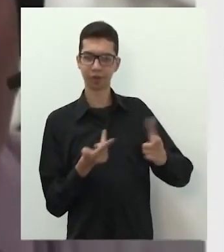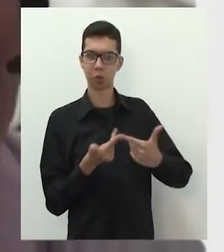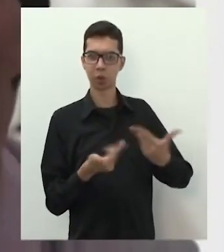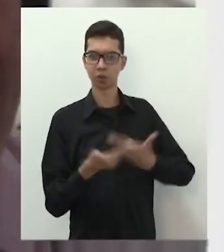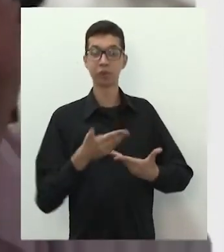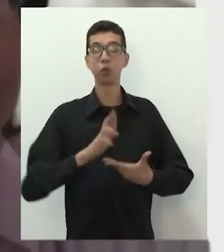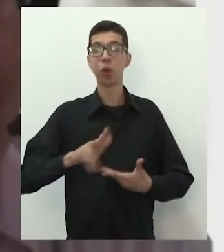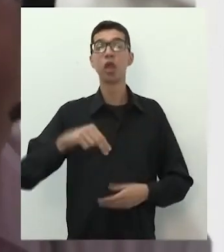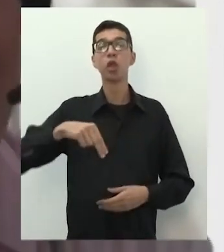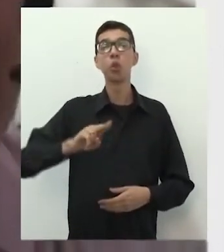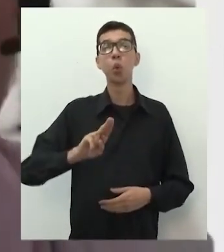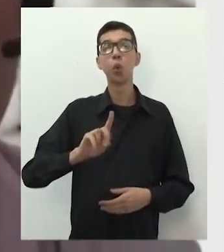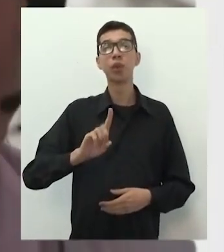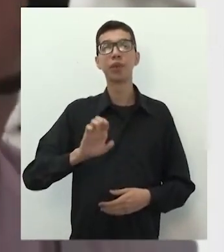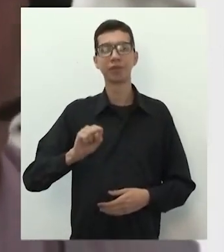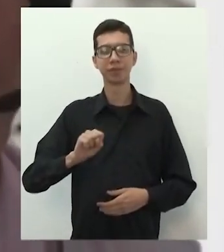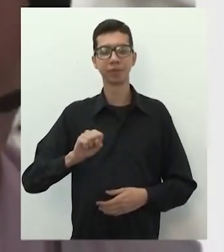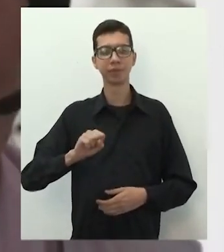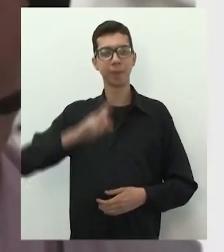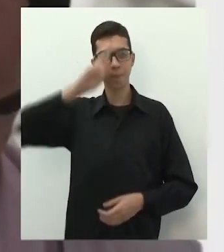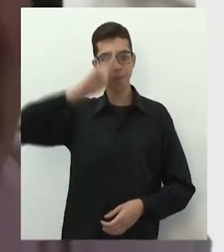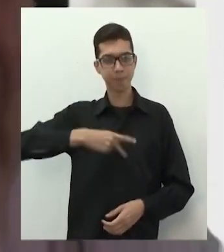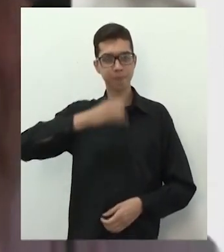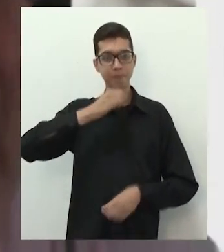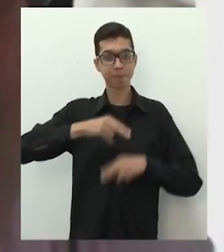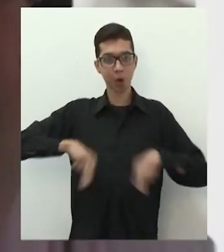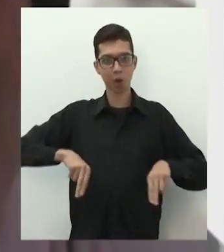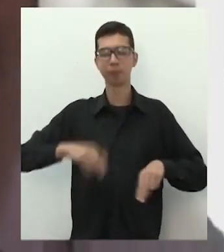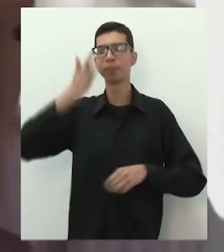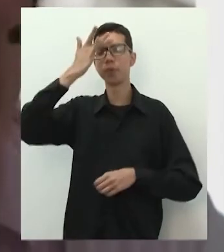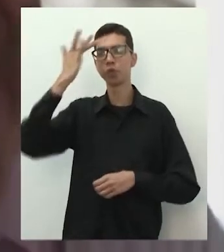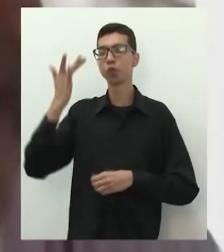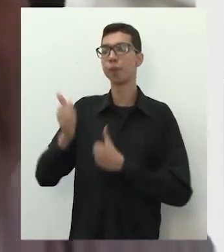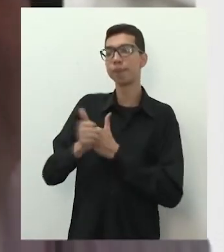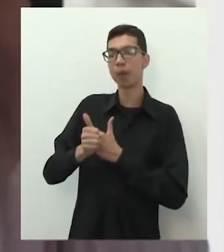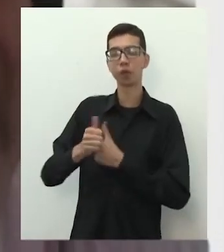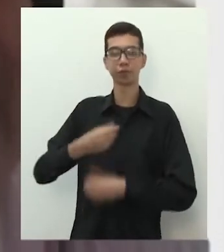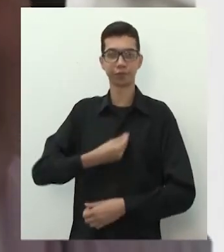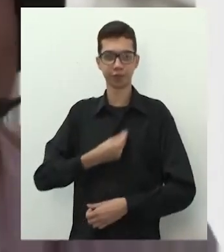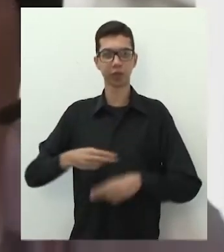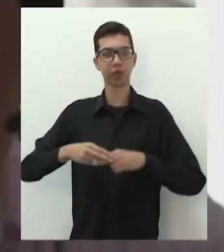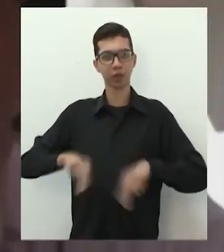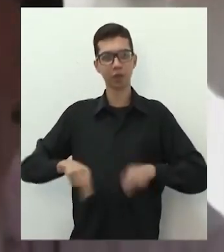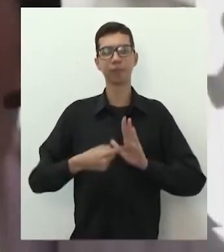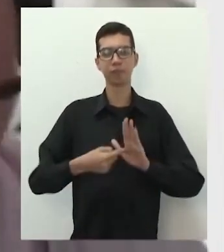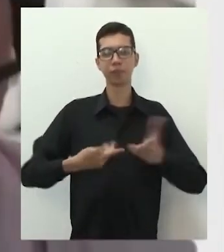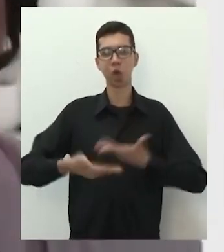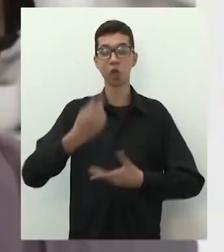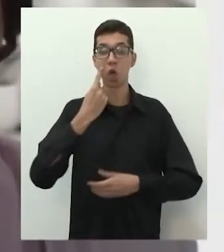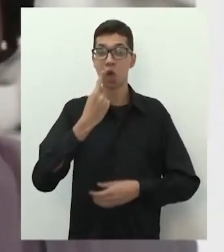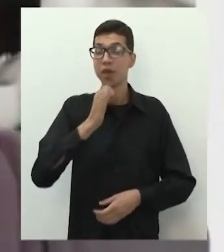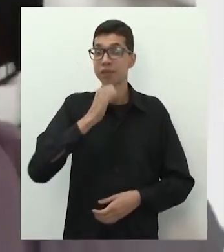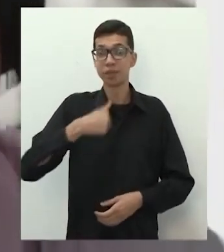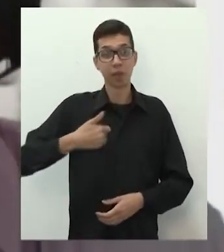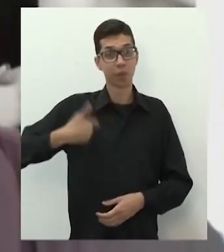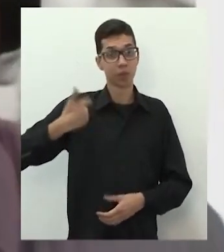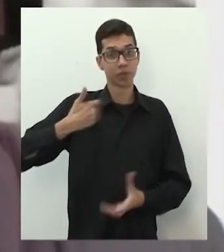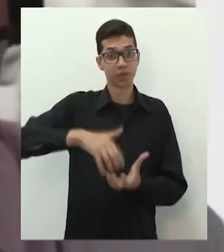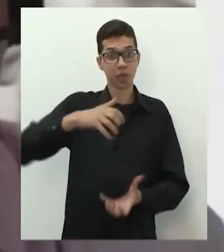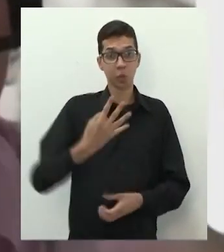1 em cada 5 adolescentes que trocam nudes, trocam fotos deles mesmos,